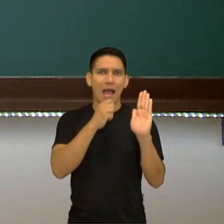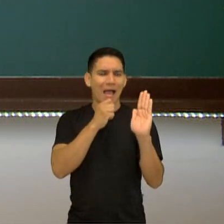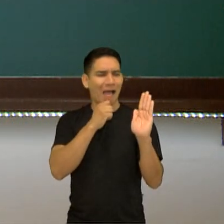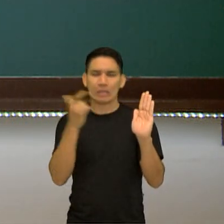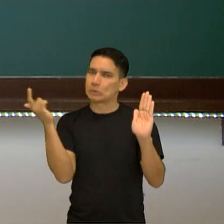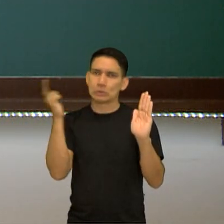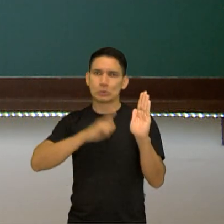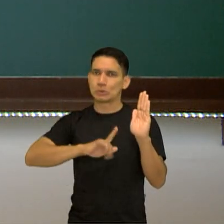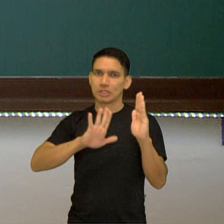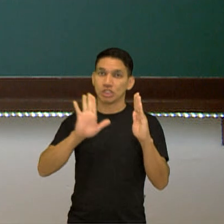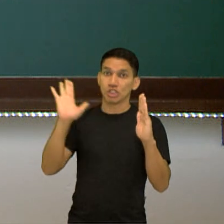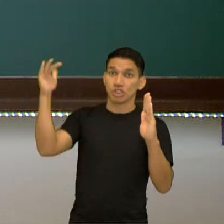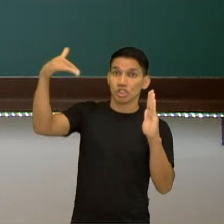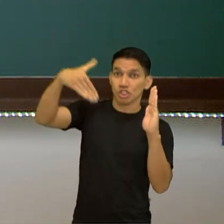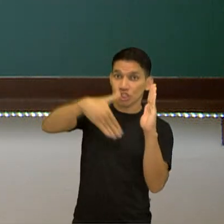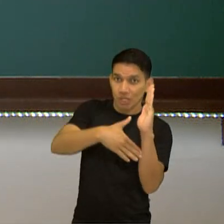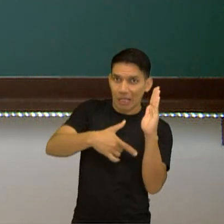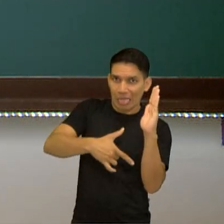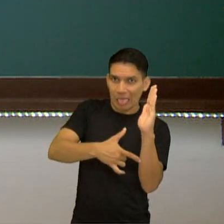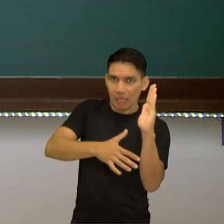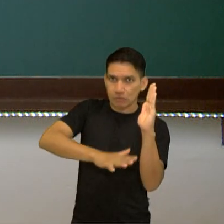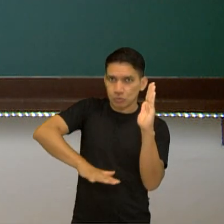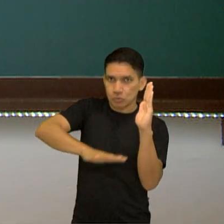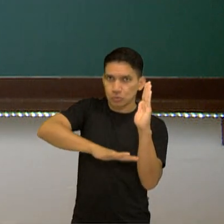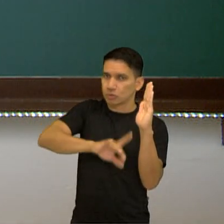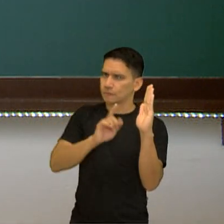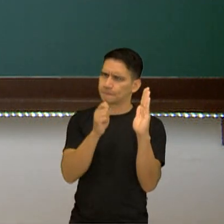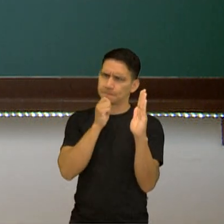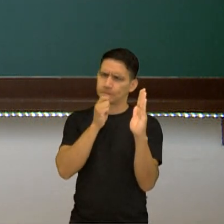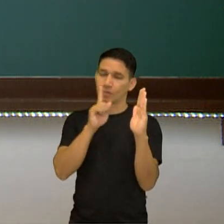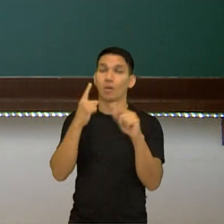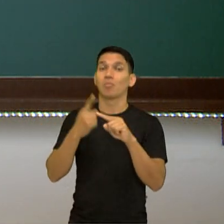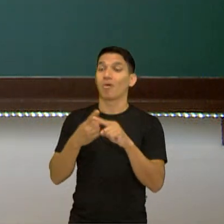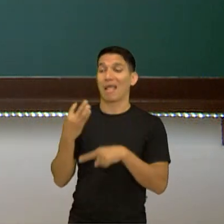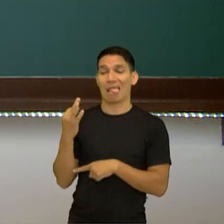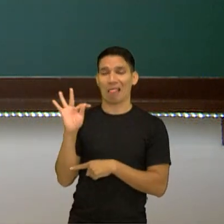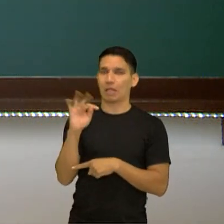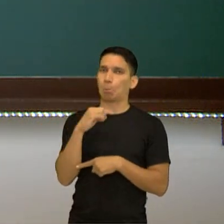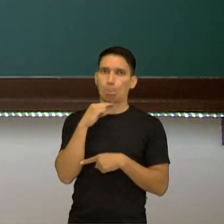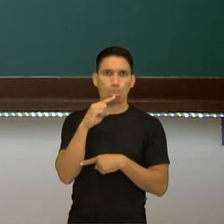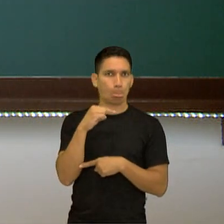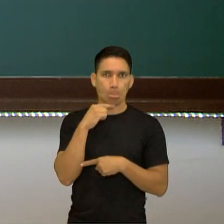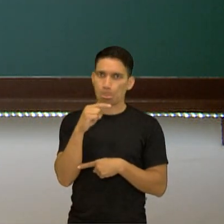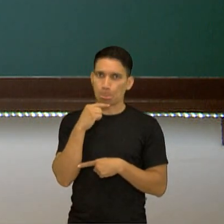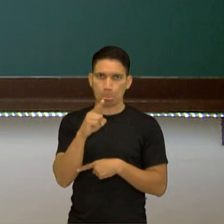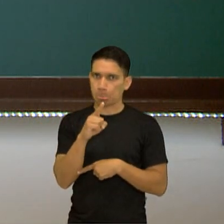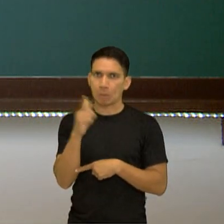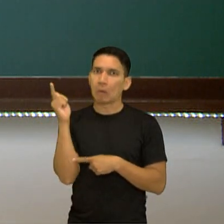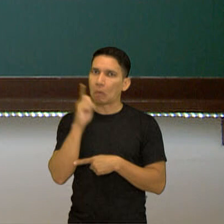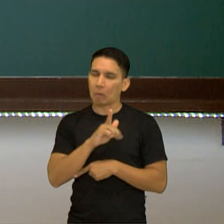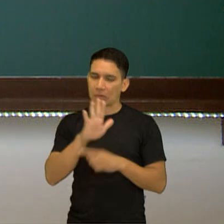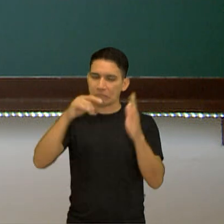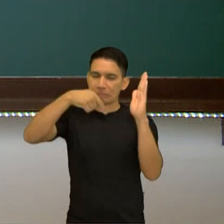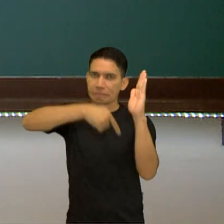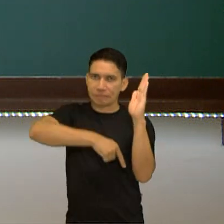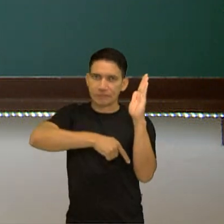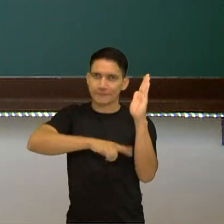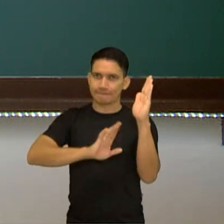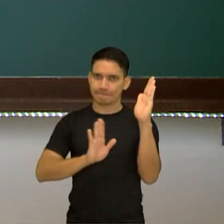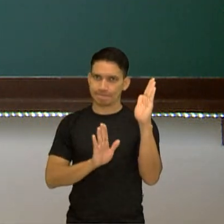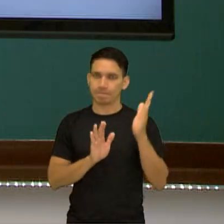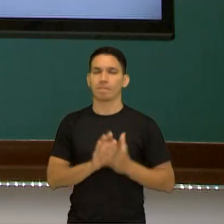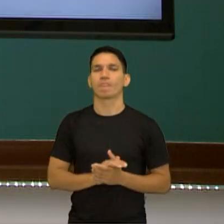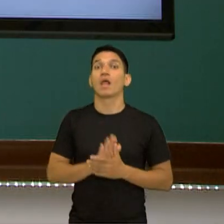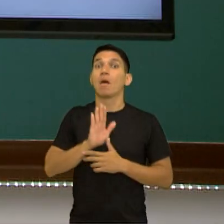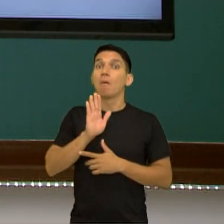a profundidades tão elevadas, pois a nossa tecnologia não permite tal escavação. Mas a